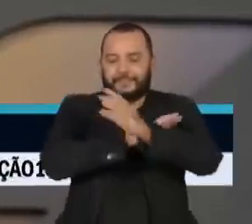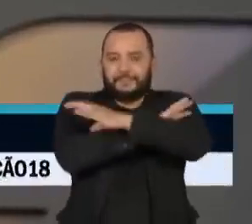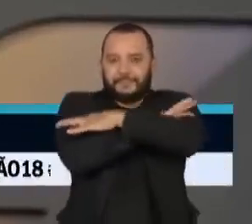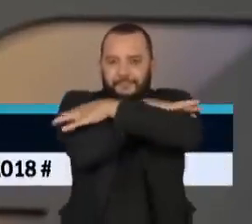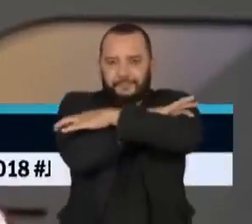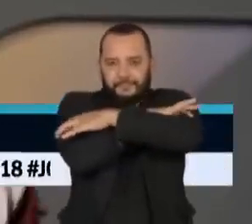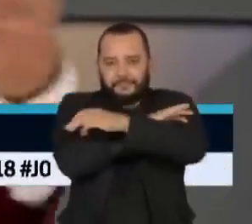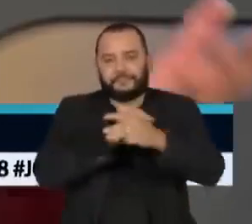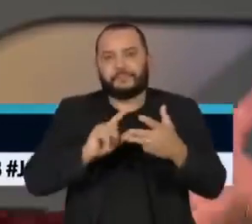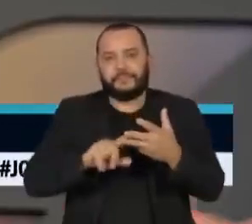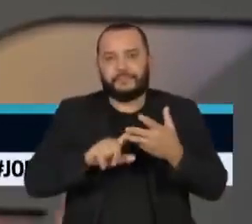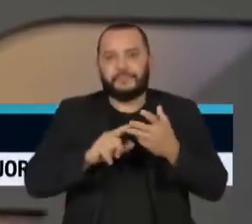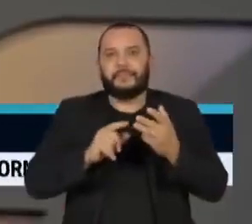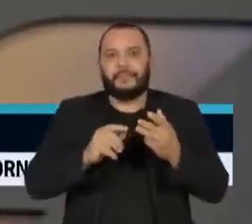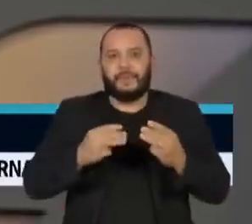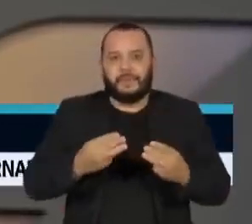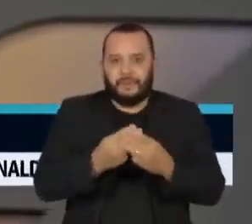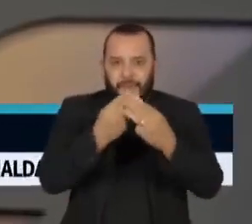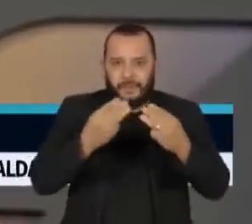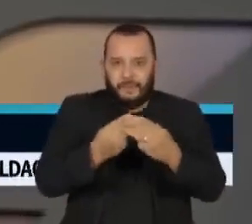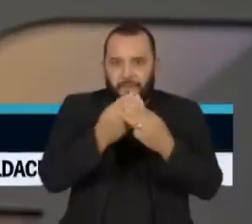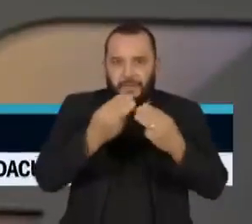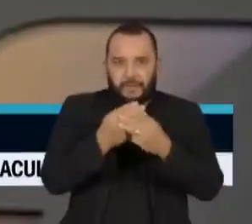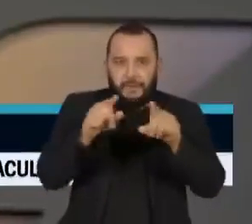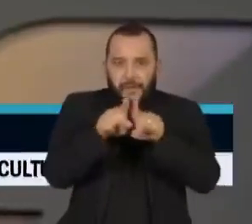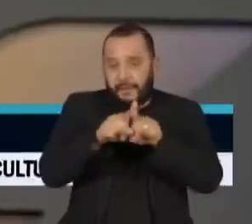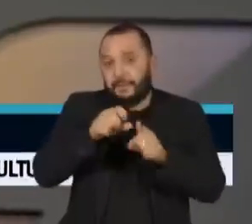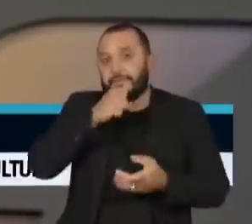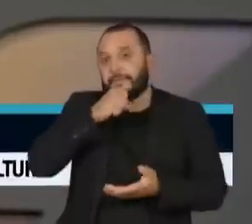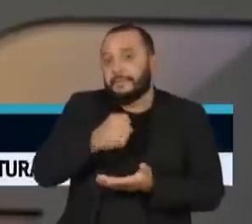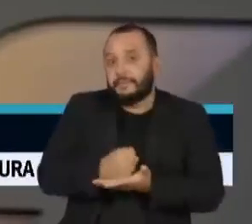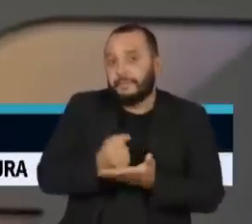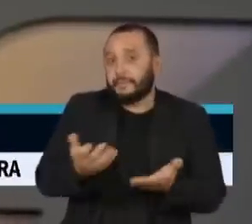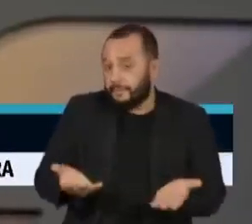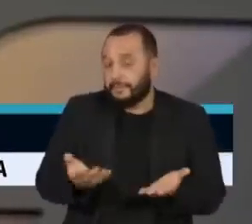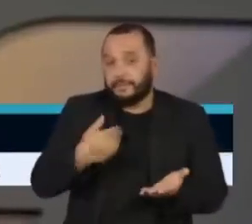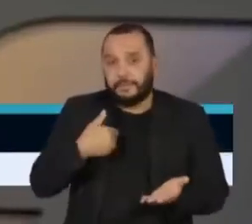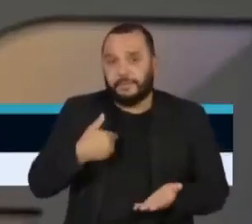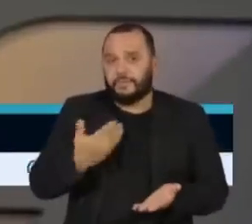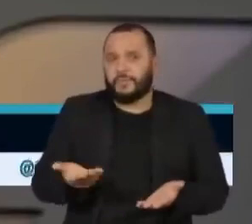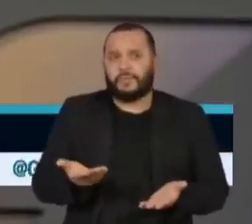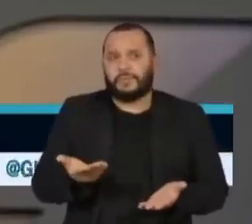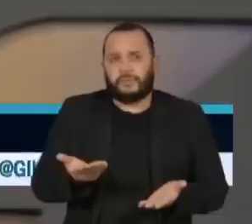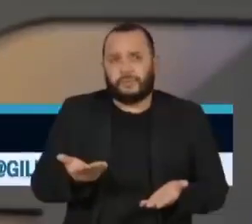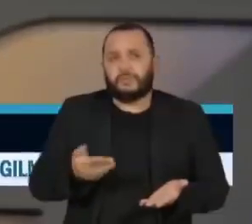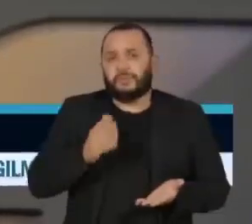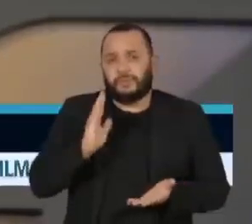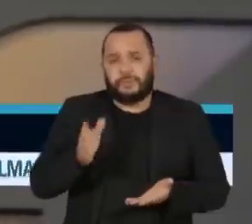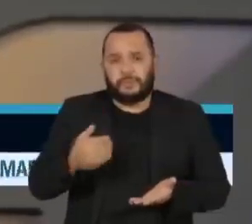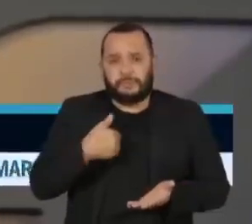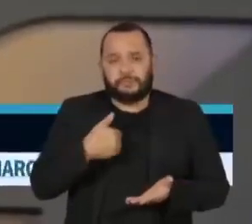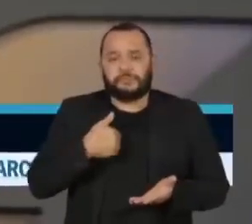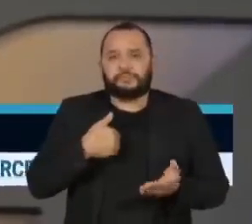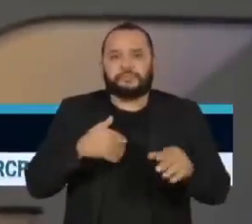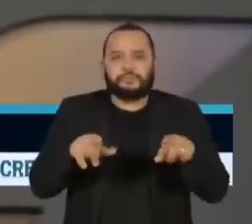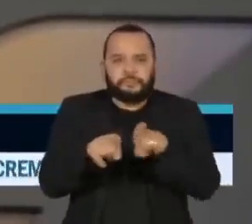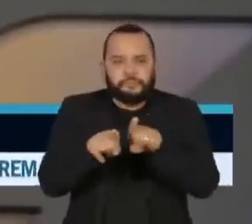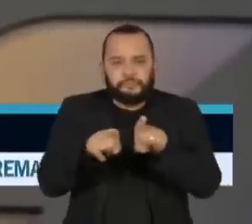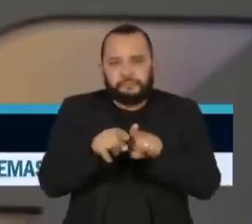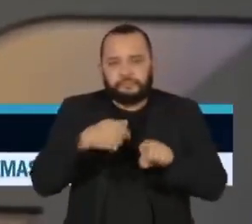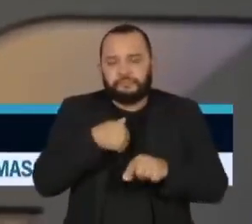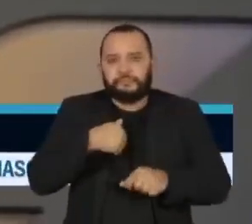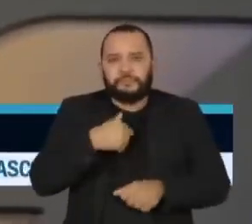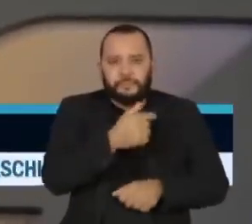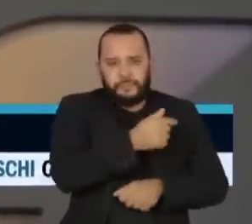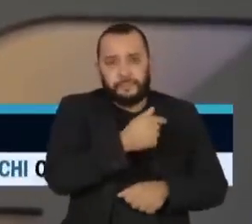do judaísmo também, afora o Velho Testamento. Então, o Estado de Direito, o Estado laico, ele tem que ser indiferente